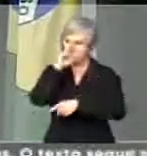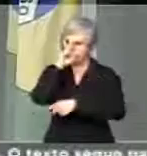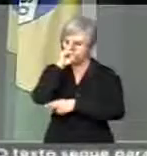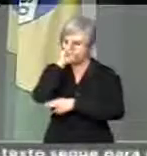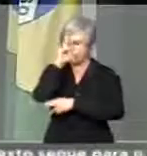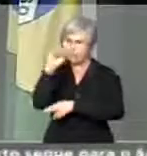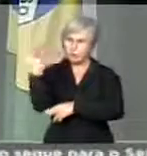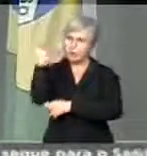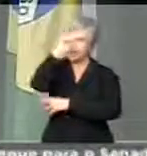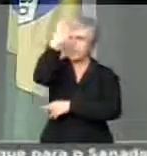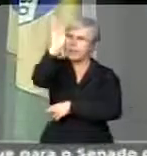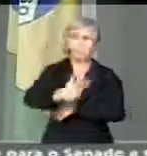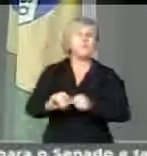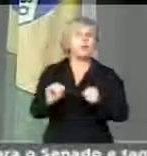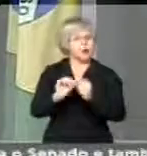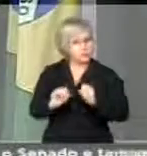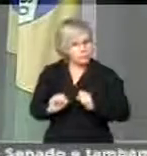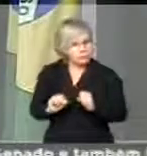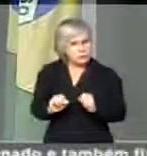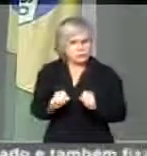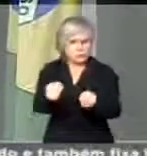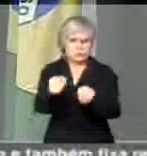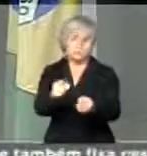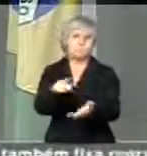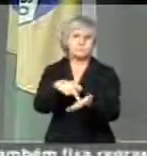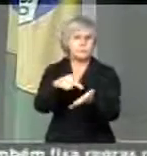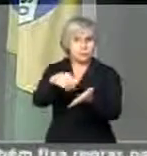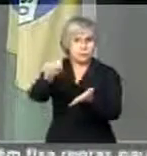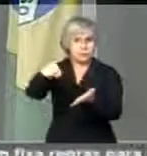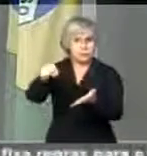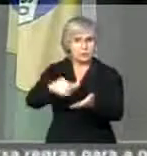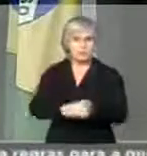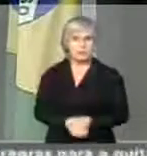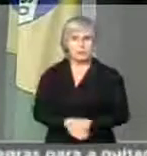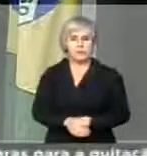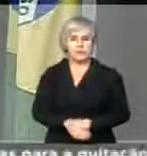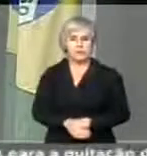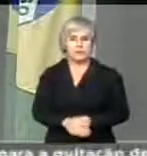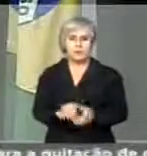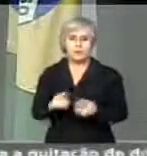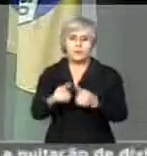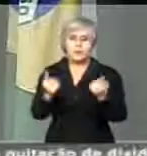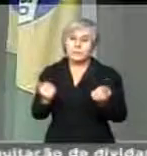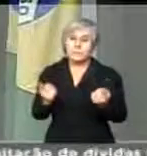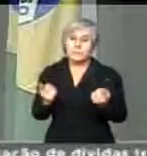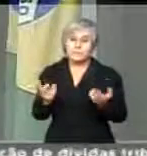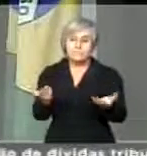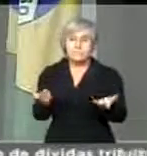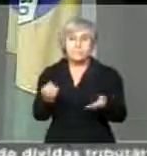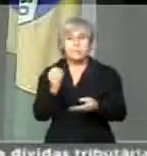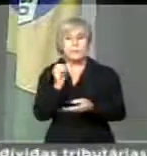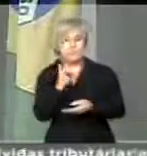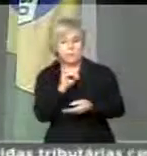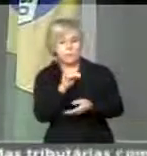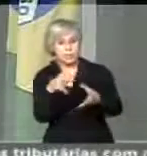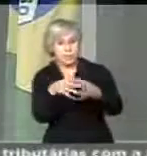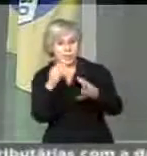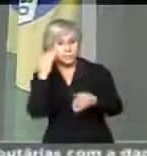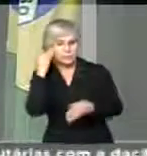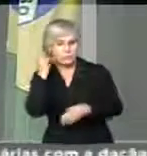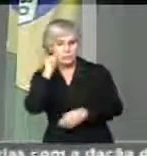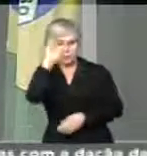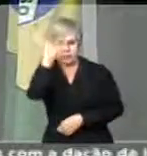Brasileiras fazem. Pois bem, senhor presidente, vocês sabiam que no